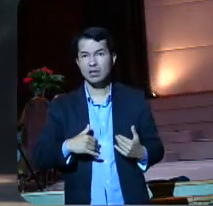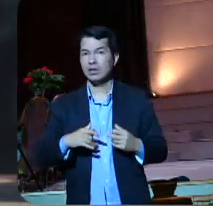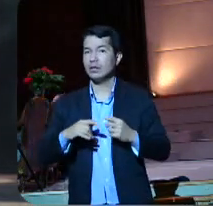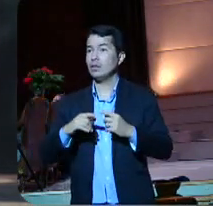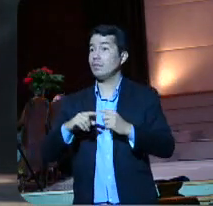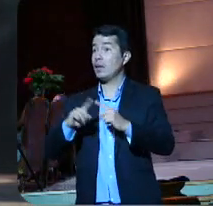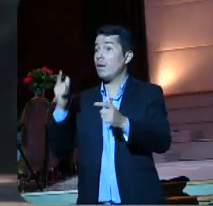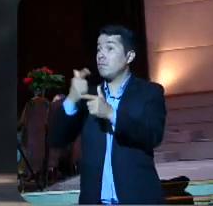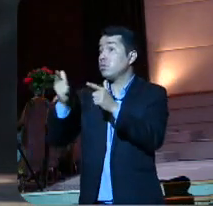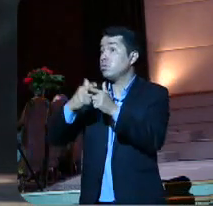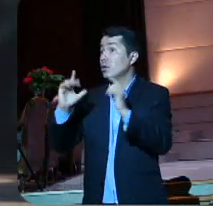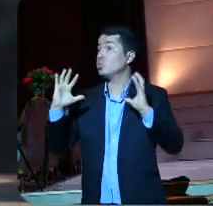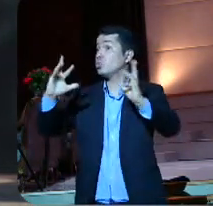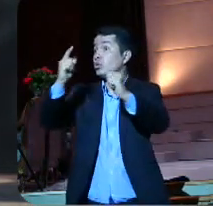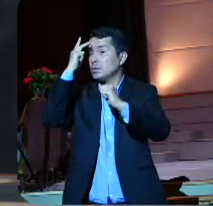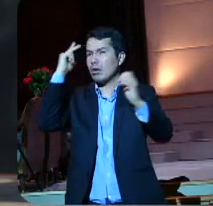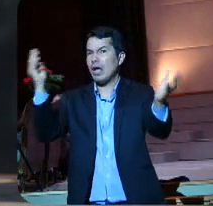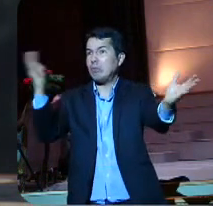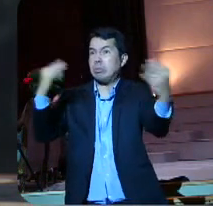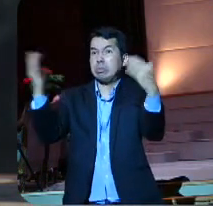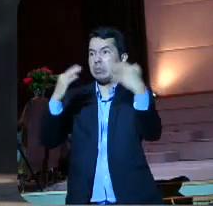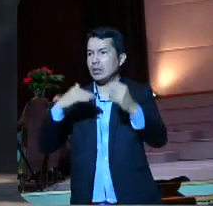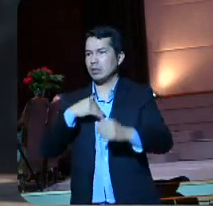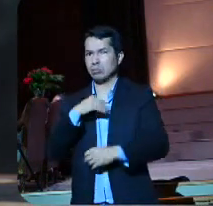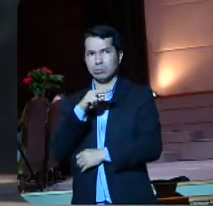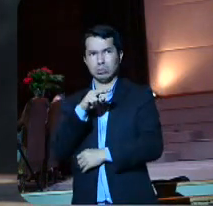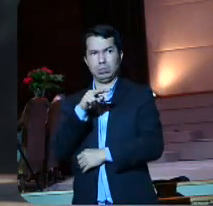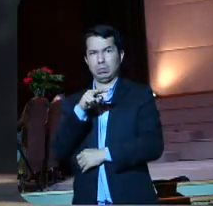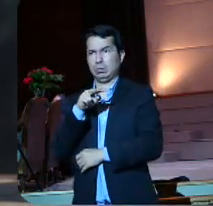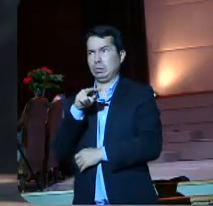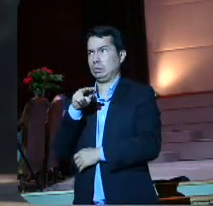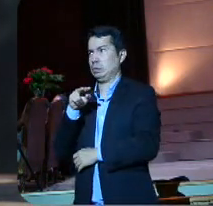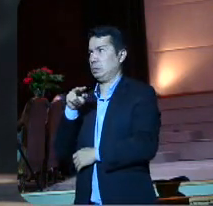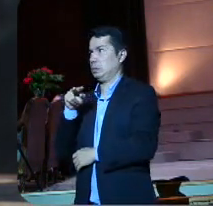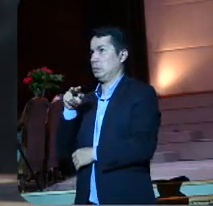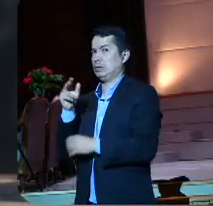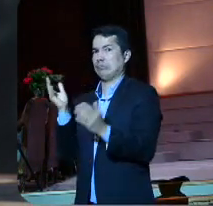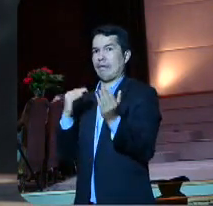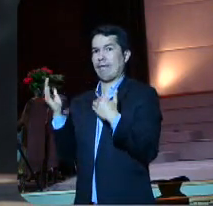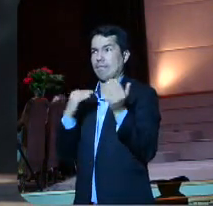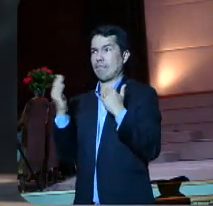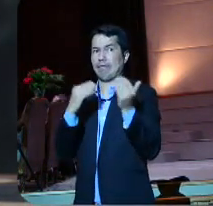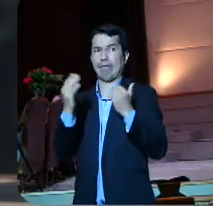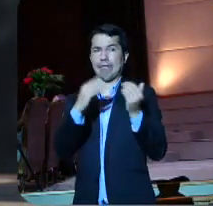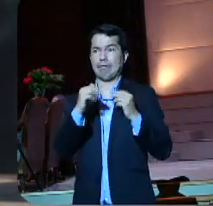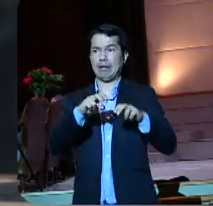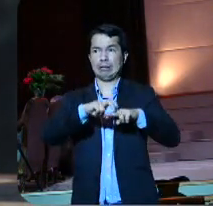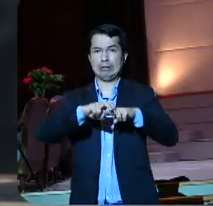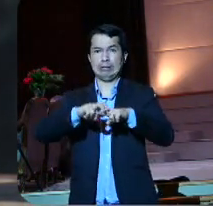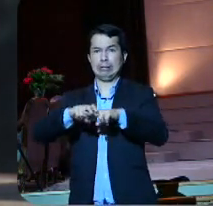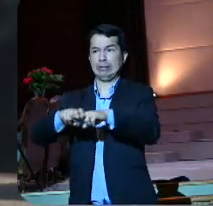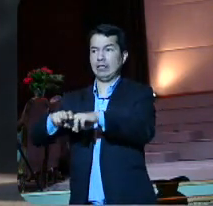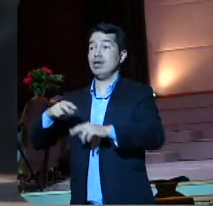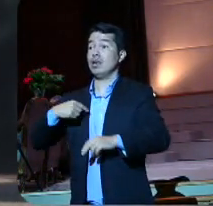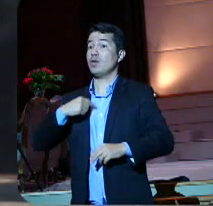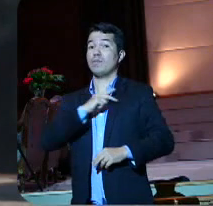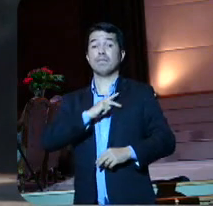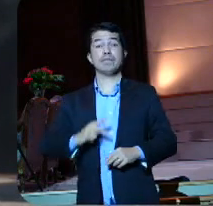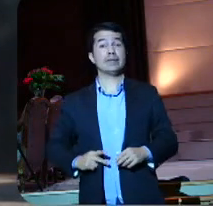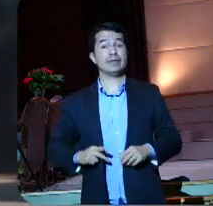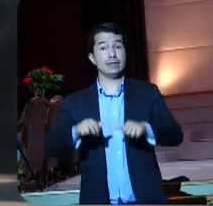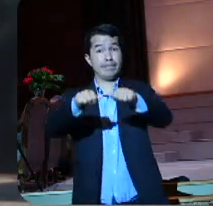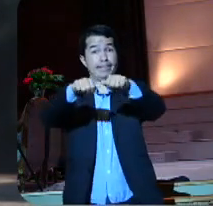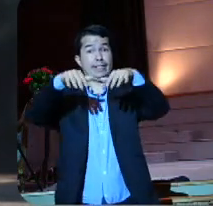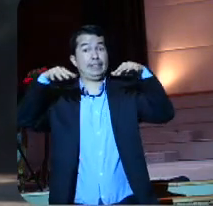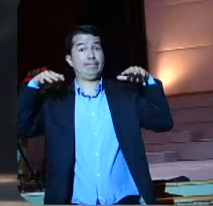mundo. Né? E aí apareceu uma multidão. E eu estava presidindo a assembleia. E